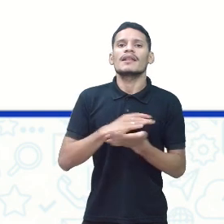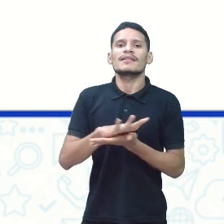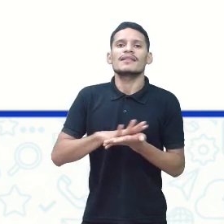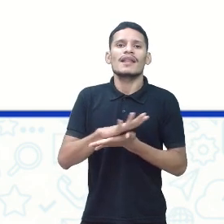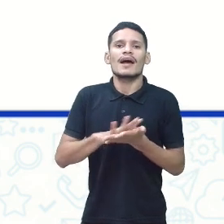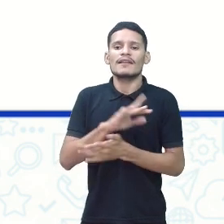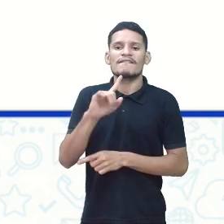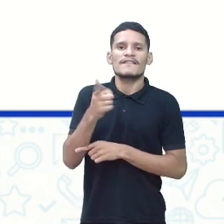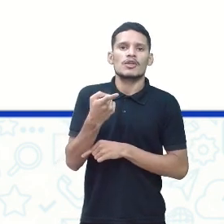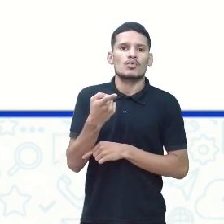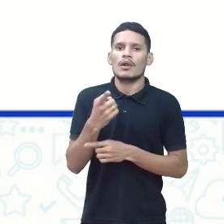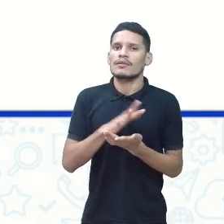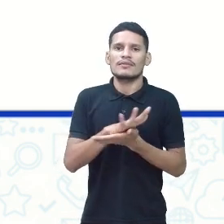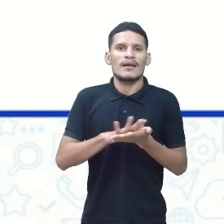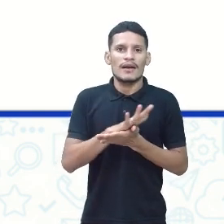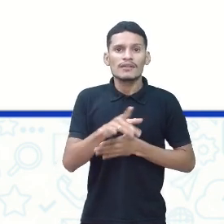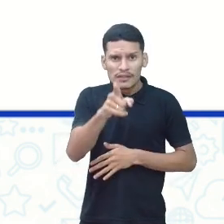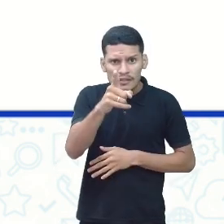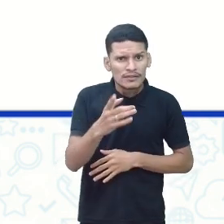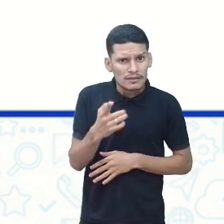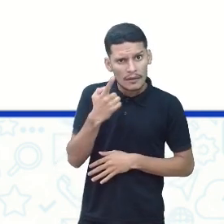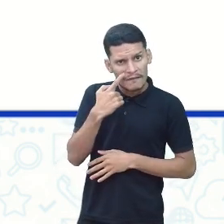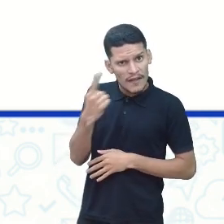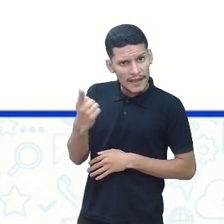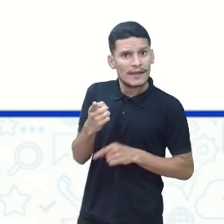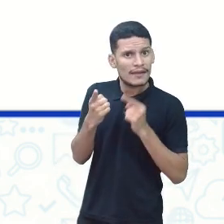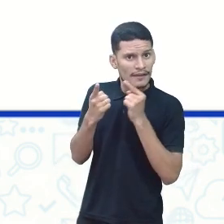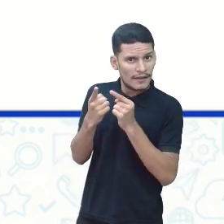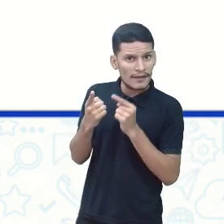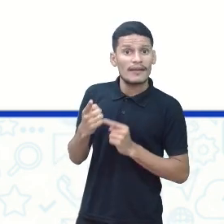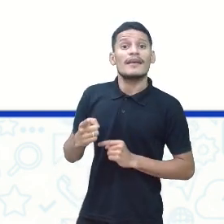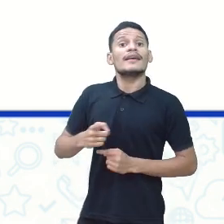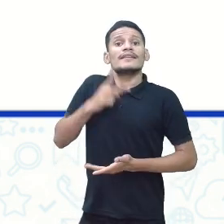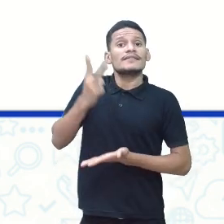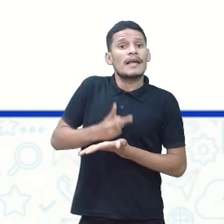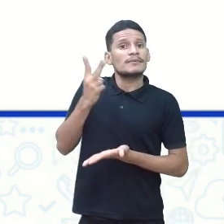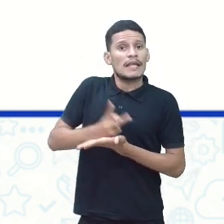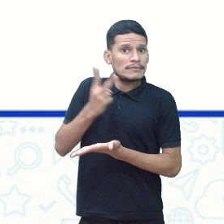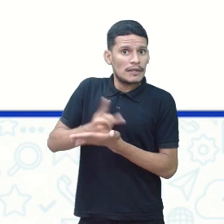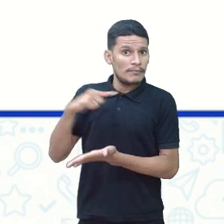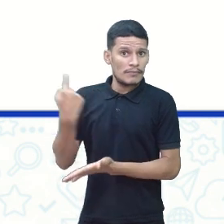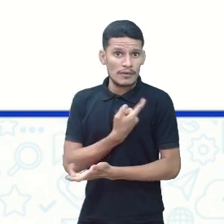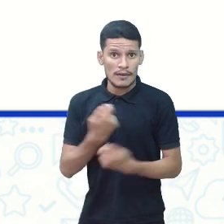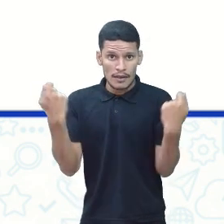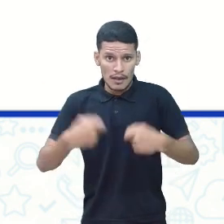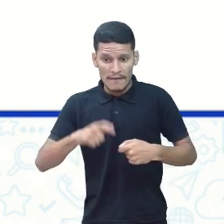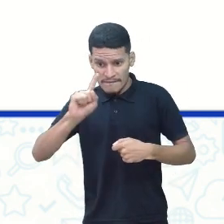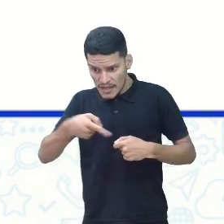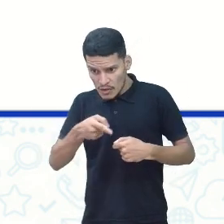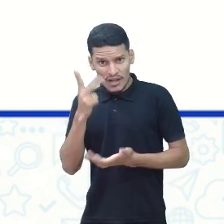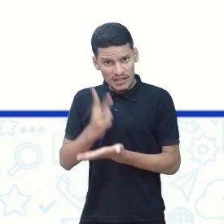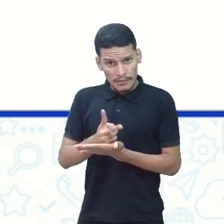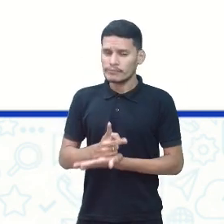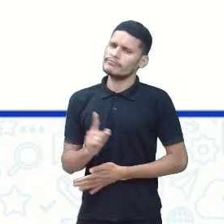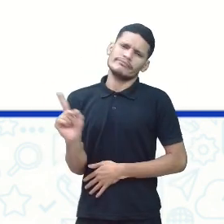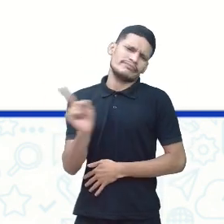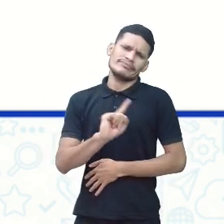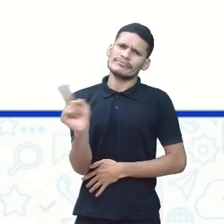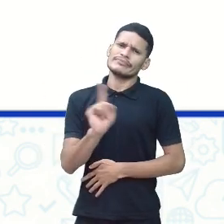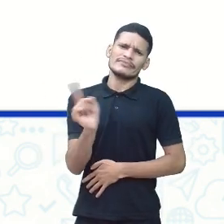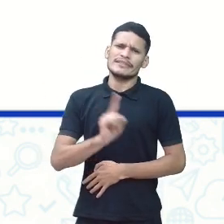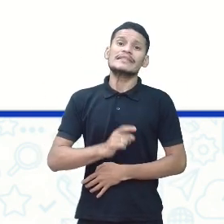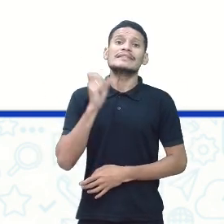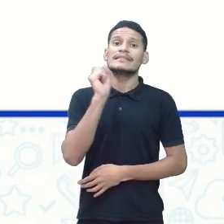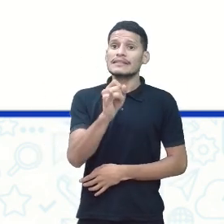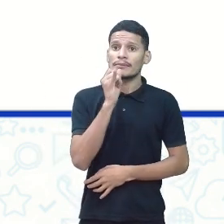nenhuma vírgula. Vocês estão vendo que nem sempre precisamos usar vírgula? Então, quando ela